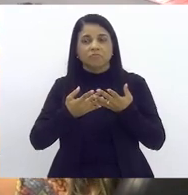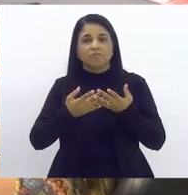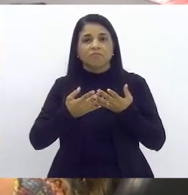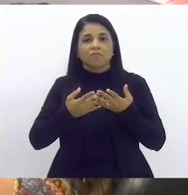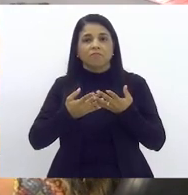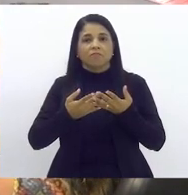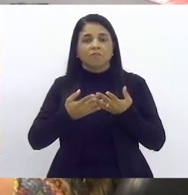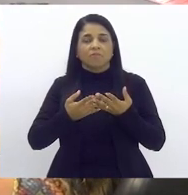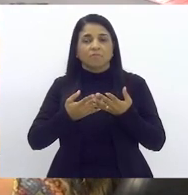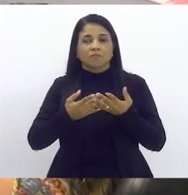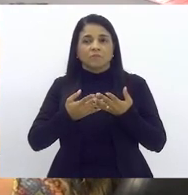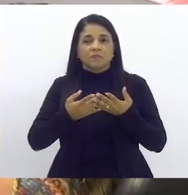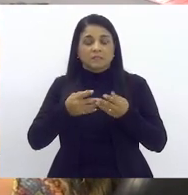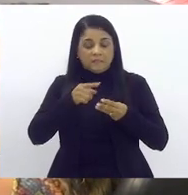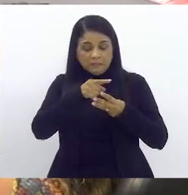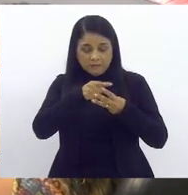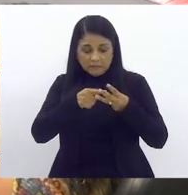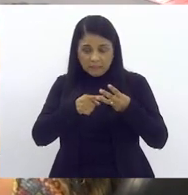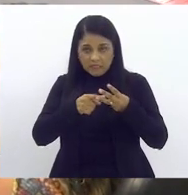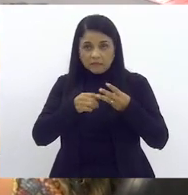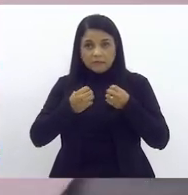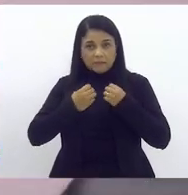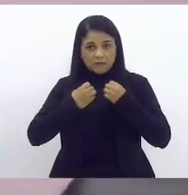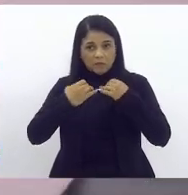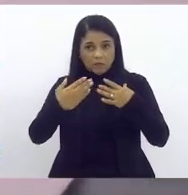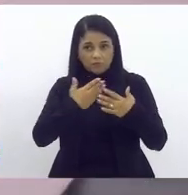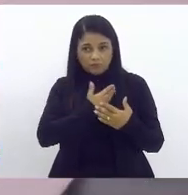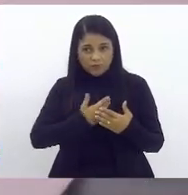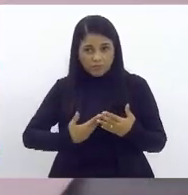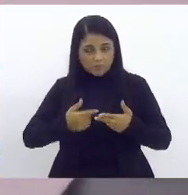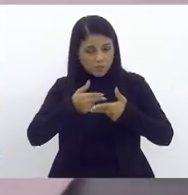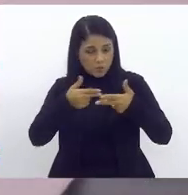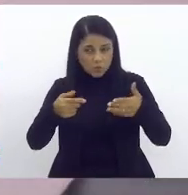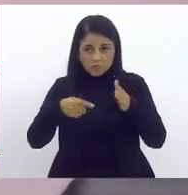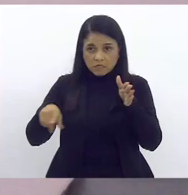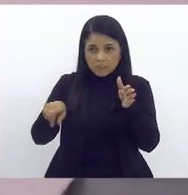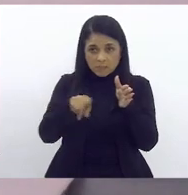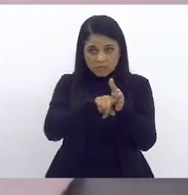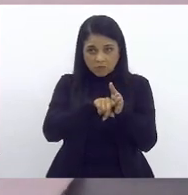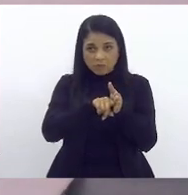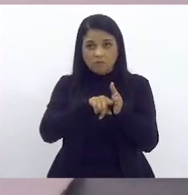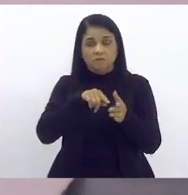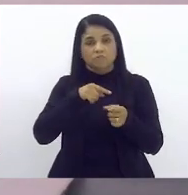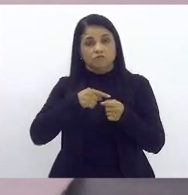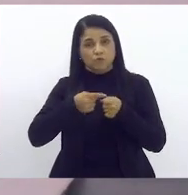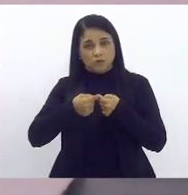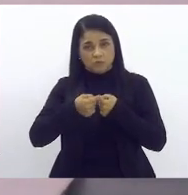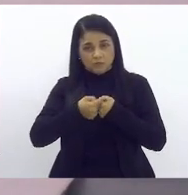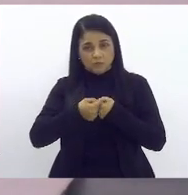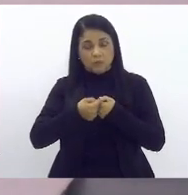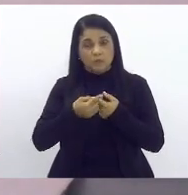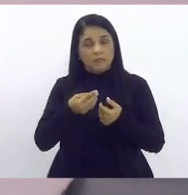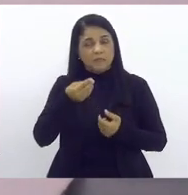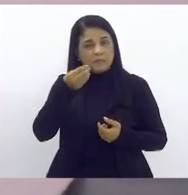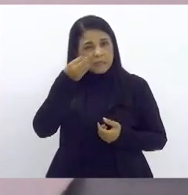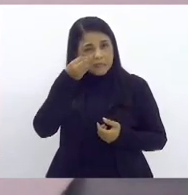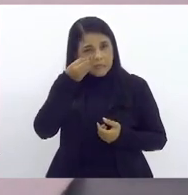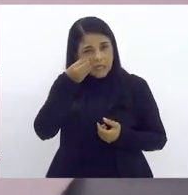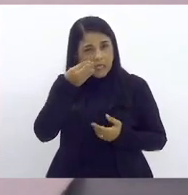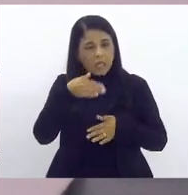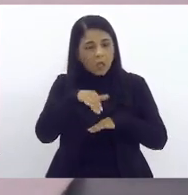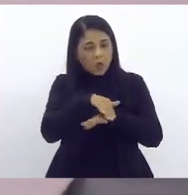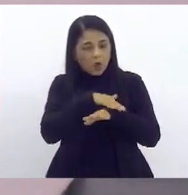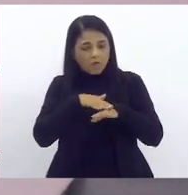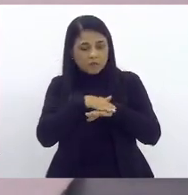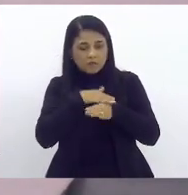né? Nas três últimas audiências, eu só falei coisas negativas do meu município. Tentei, dessa vez, né, conversar